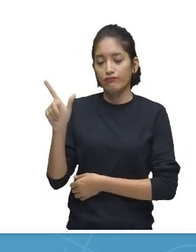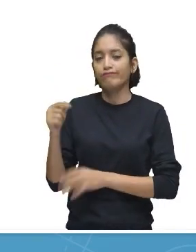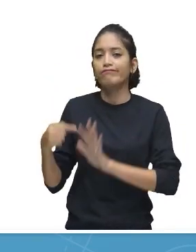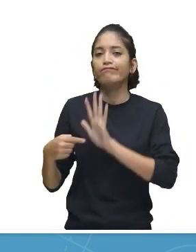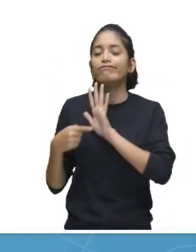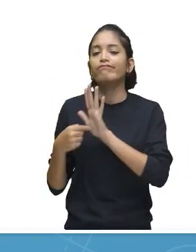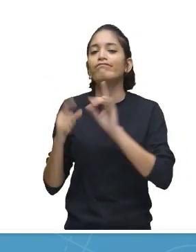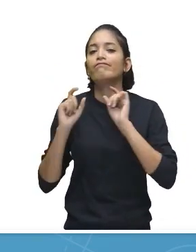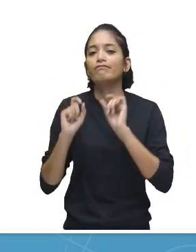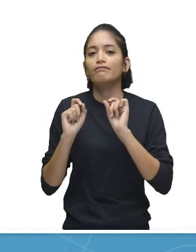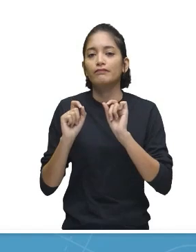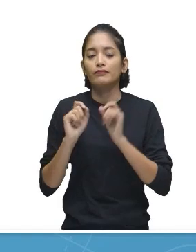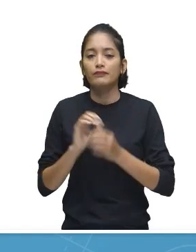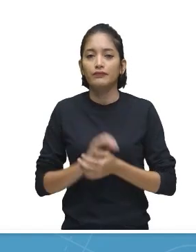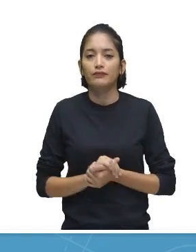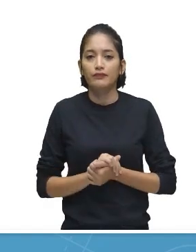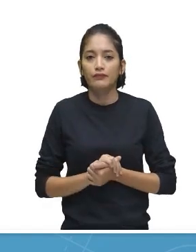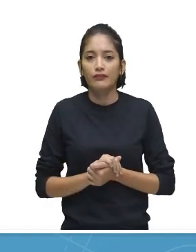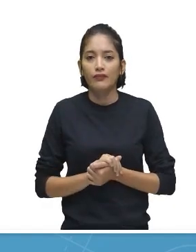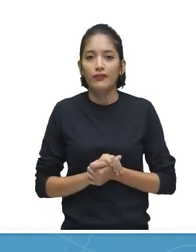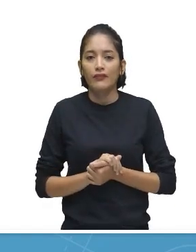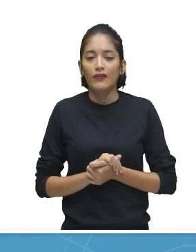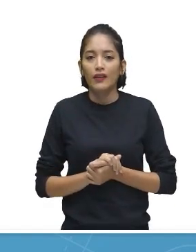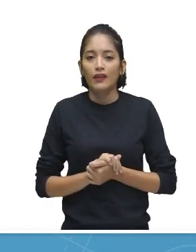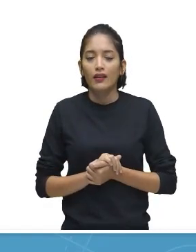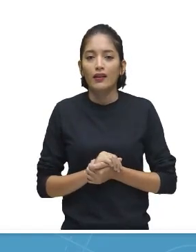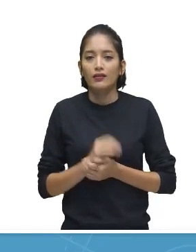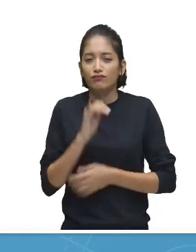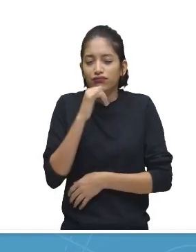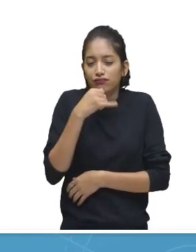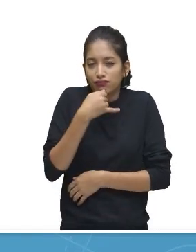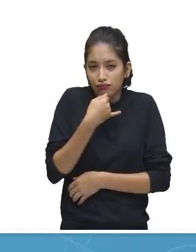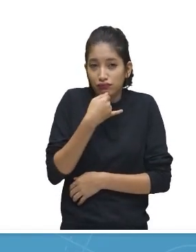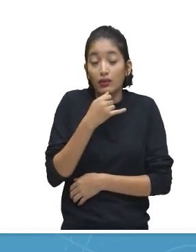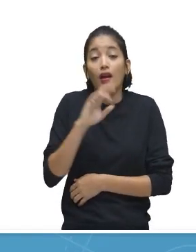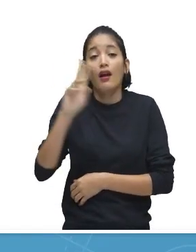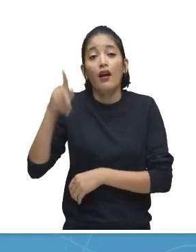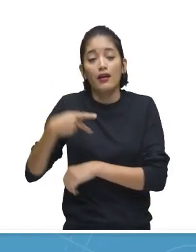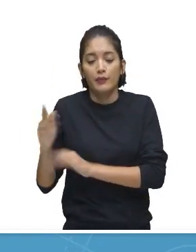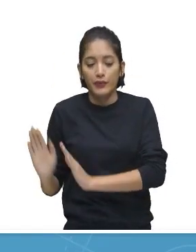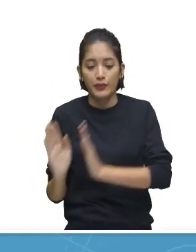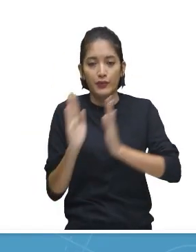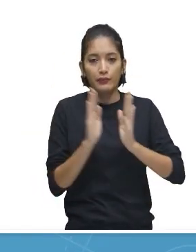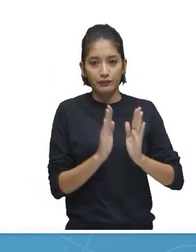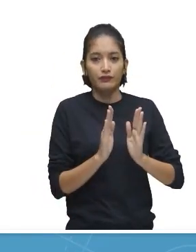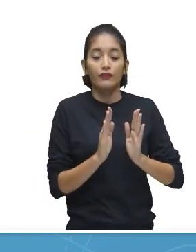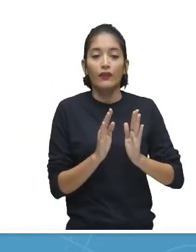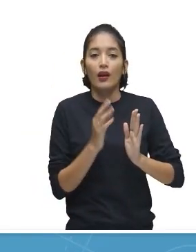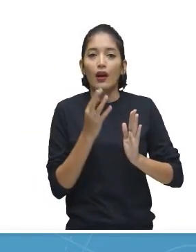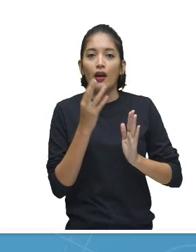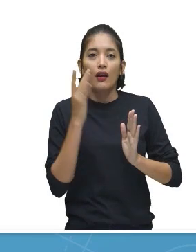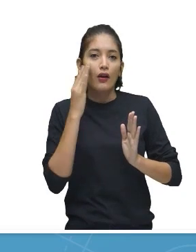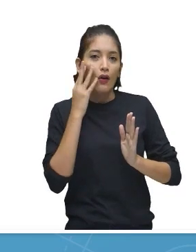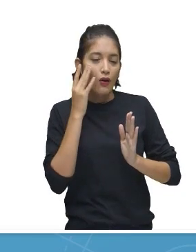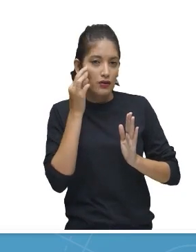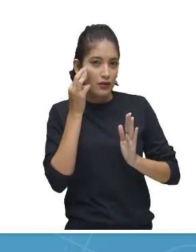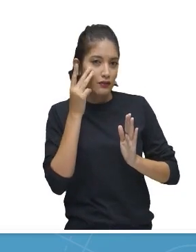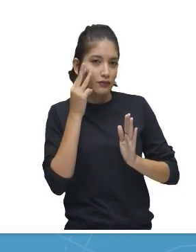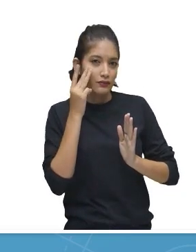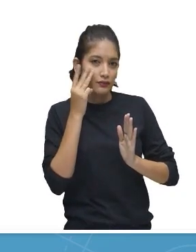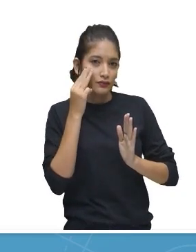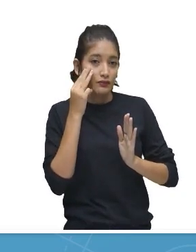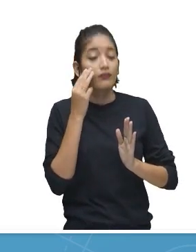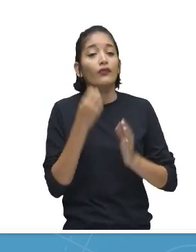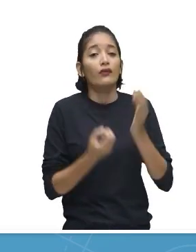o quê? A melancolia. Depois temos também a fase rosa. Entre 1904 e 1907, o amor